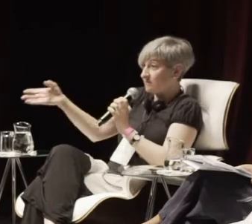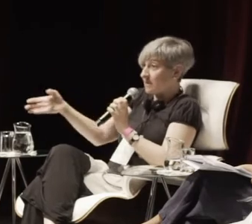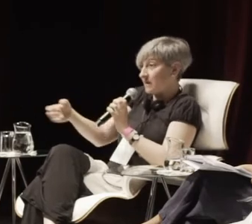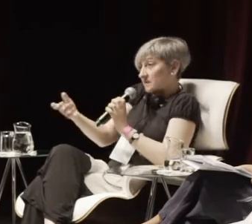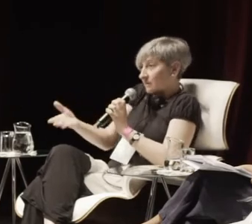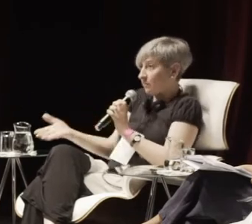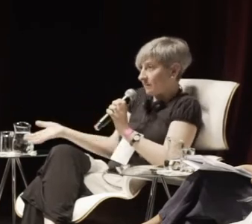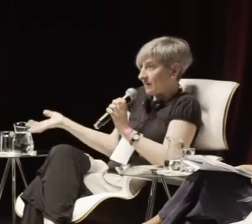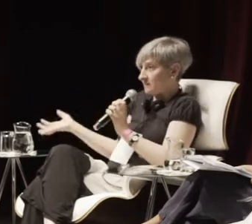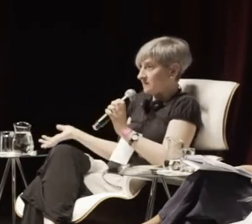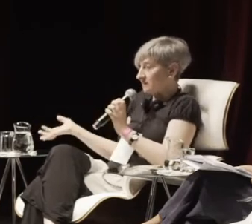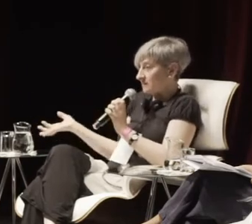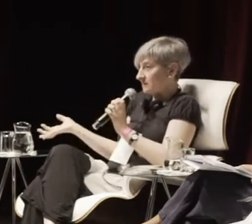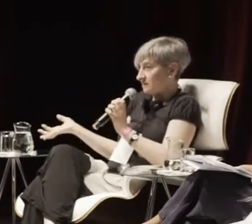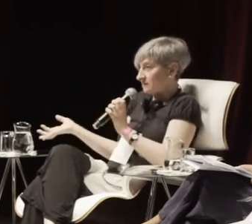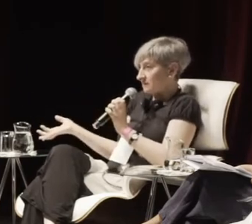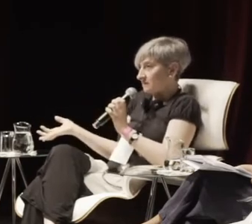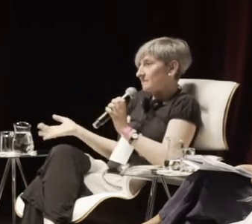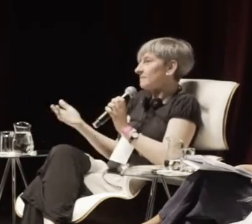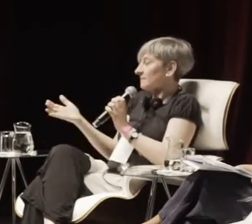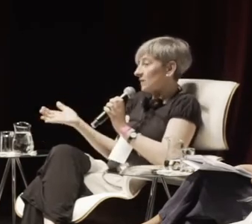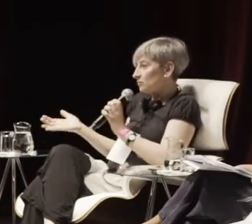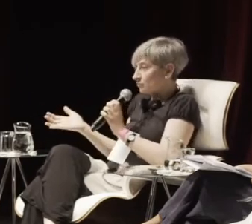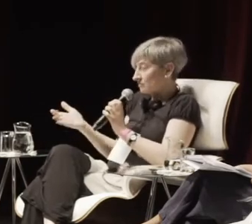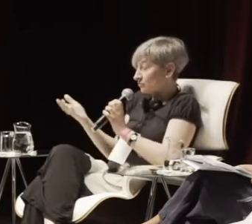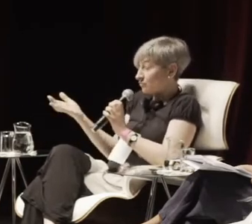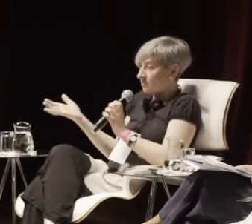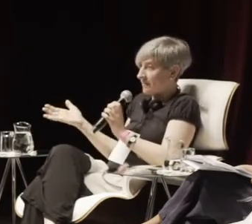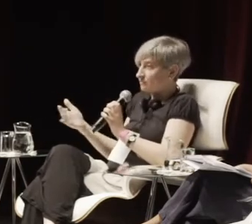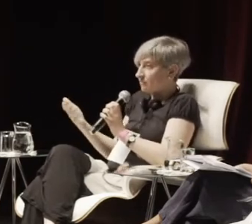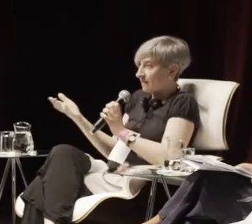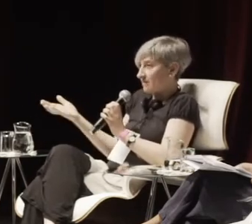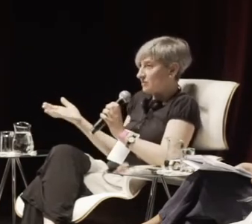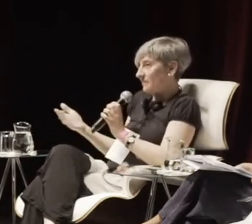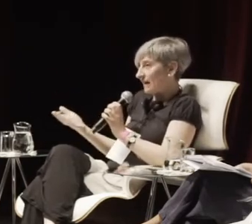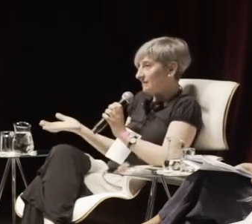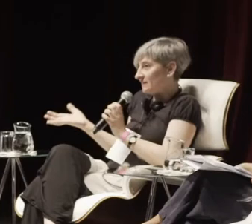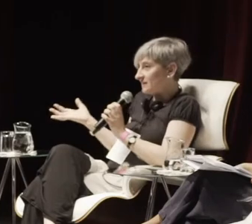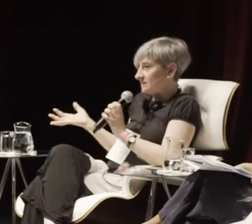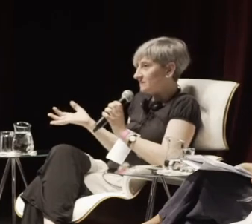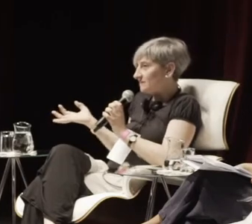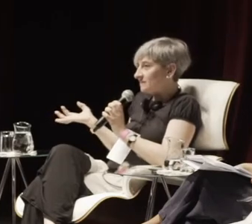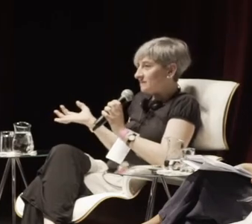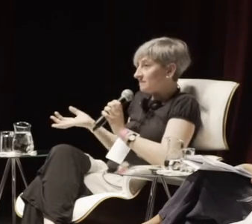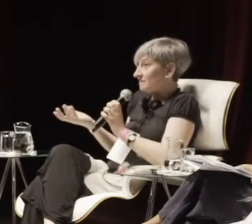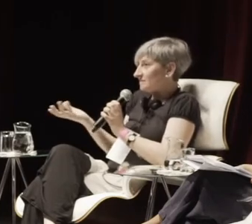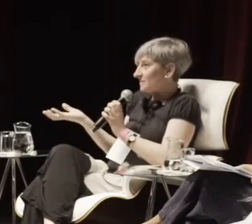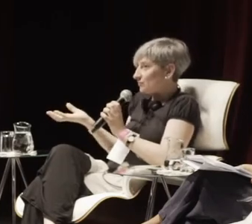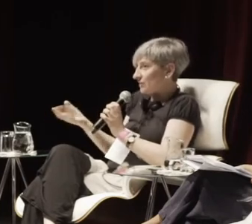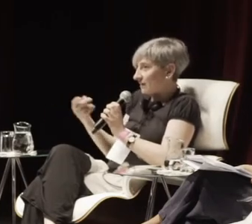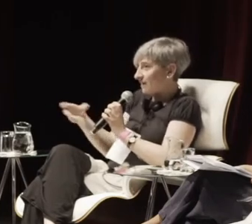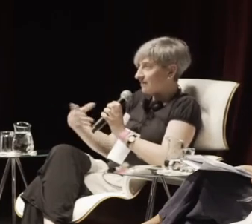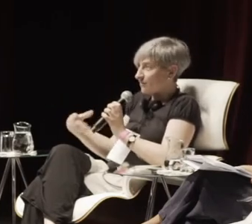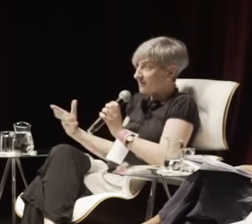O que cantavam as avós eram cuplés. Os cuplés são músicas